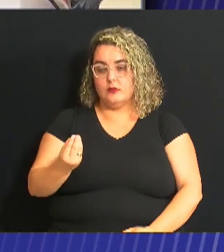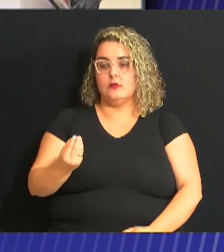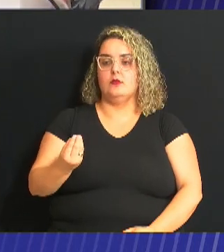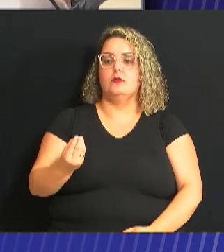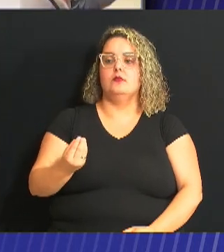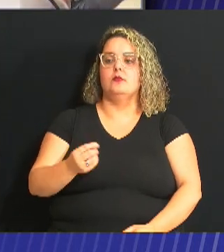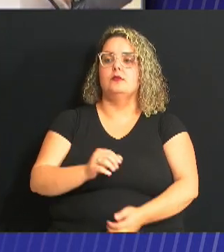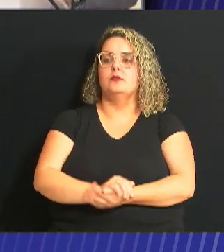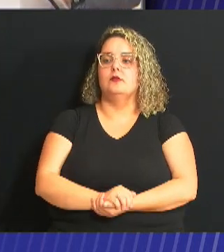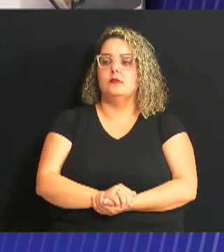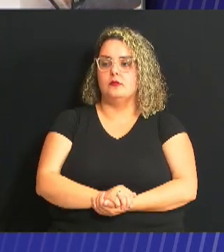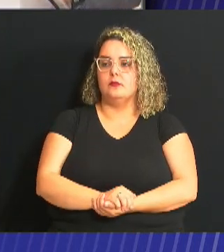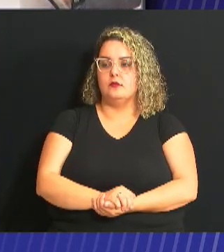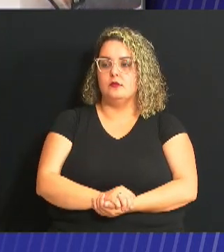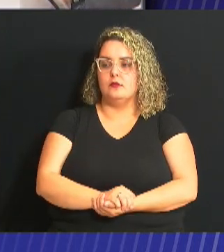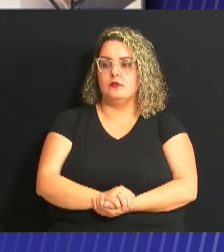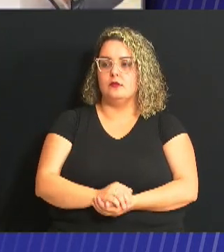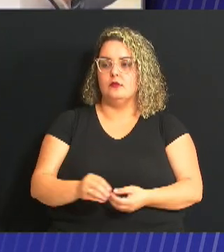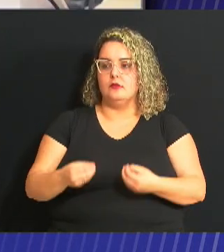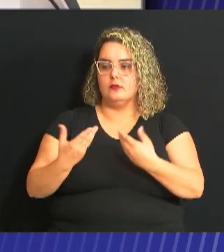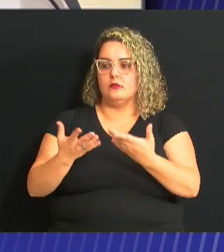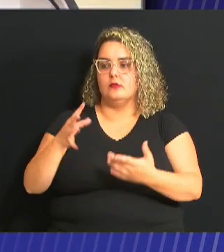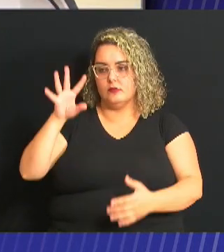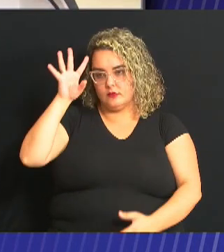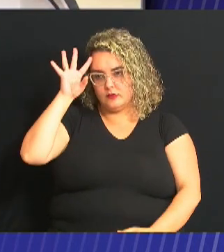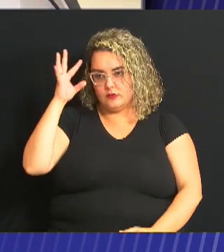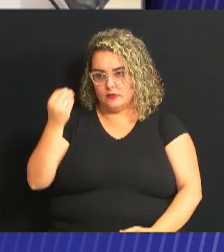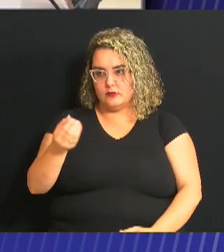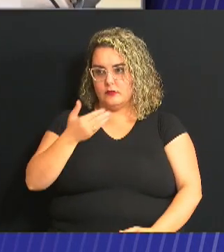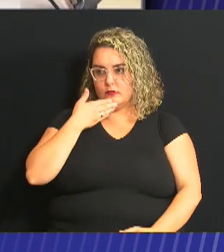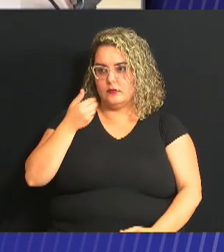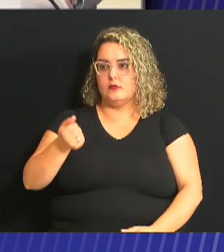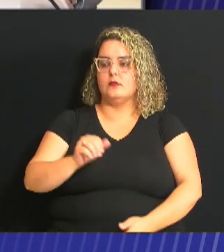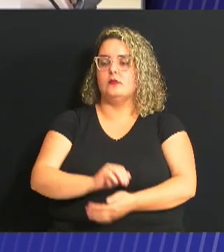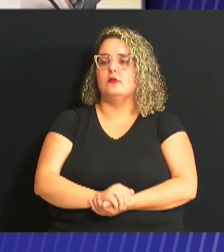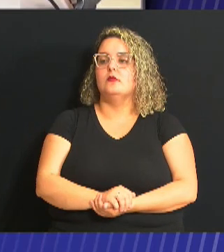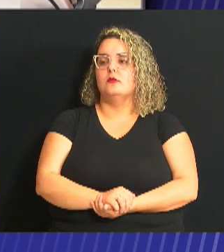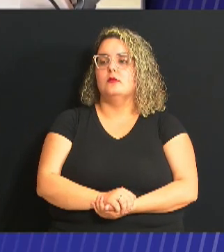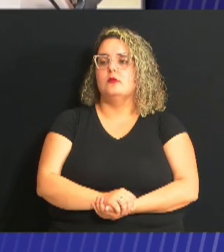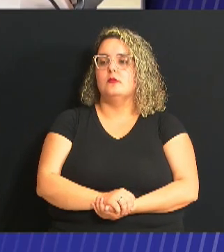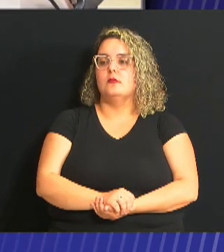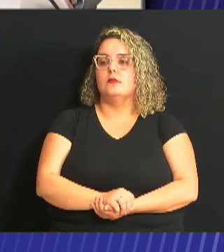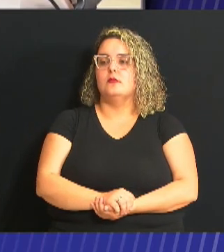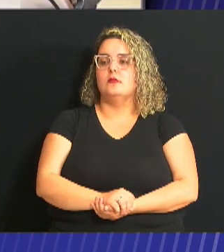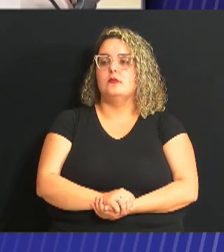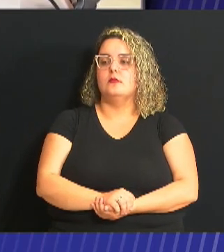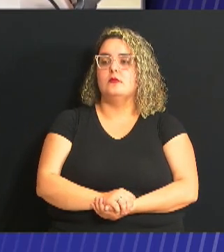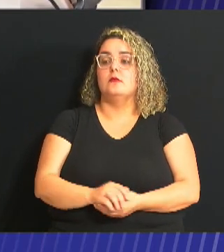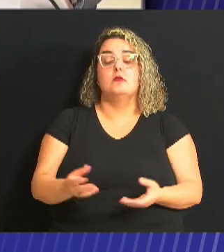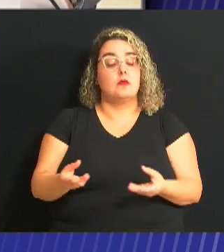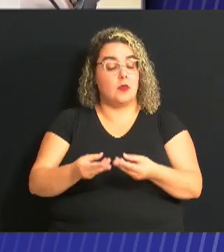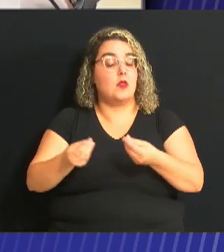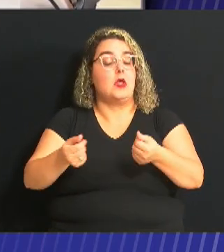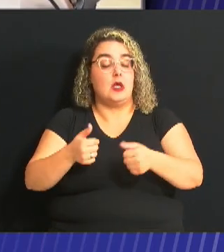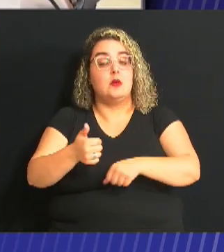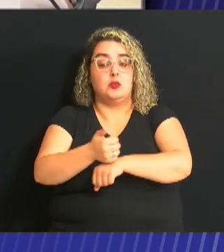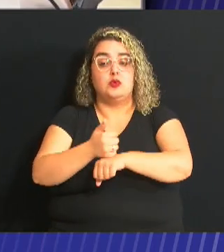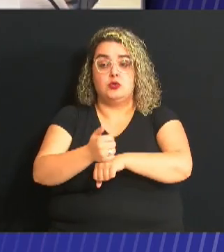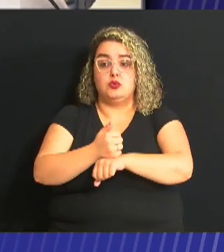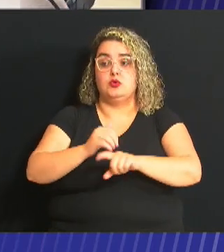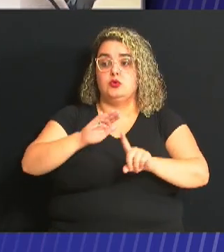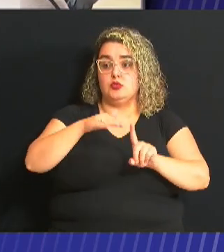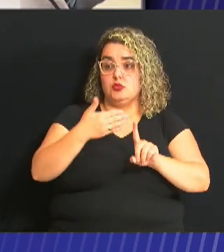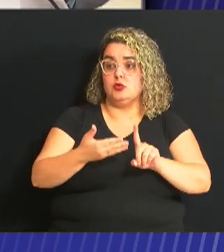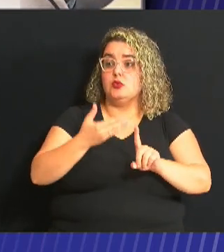conhecimento, trazer, na verdade, sempre trazer o melhor conhecimento. Além da excelência profissional, o homenageado é